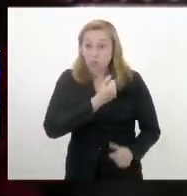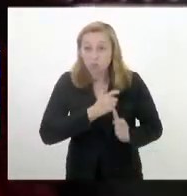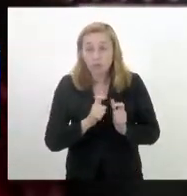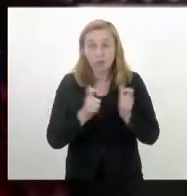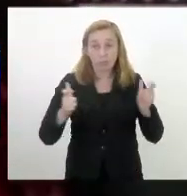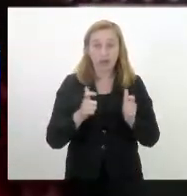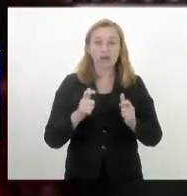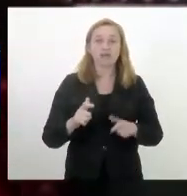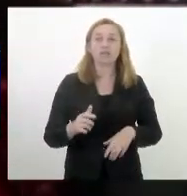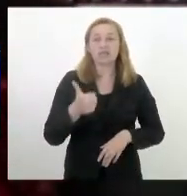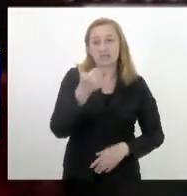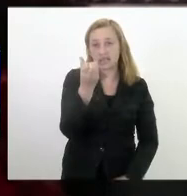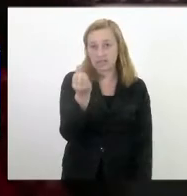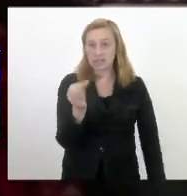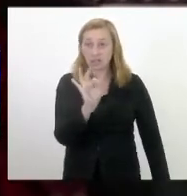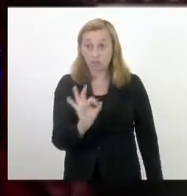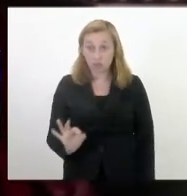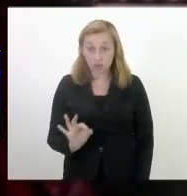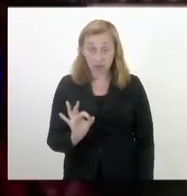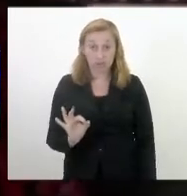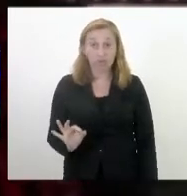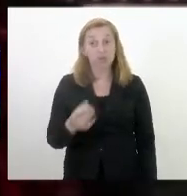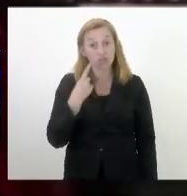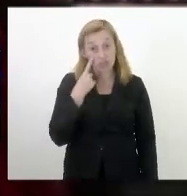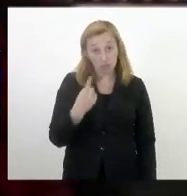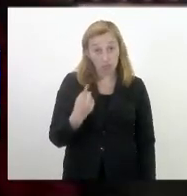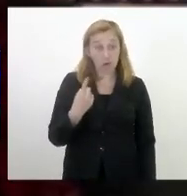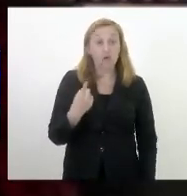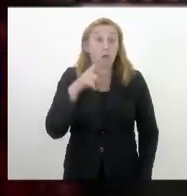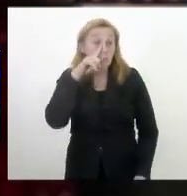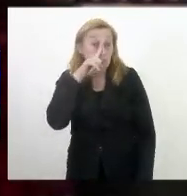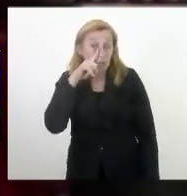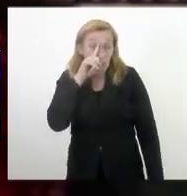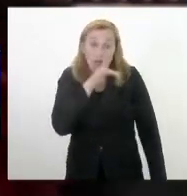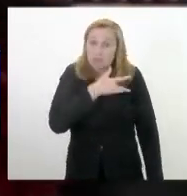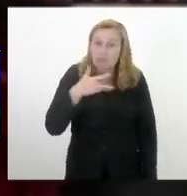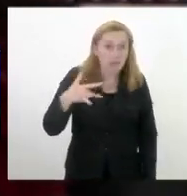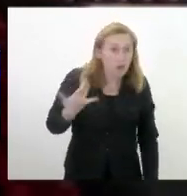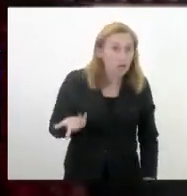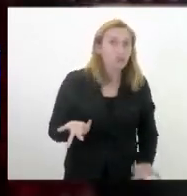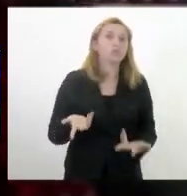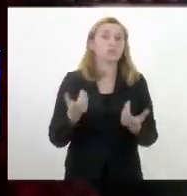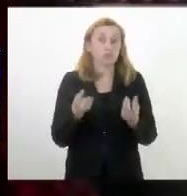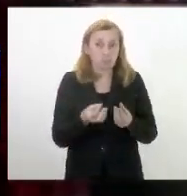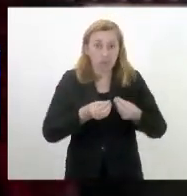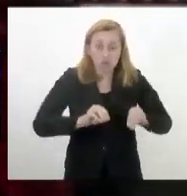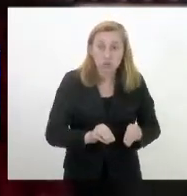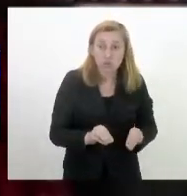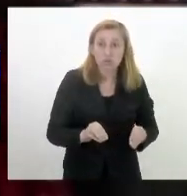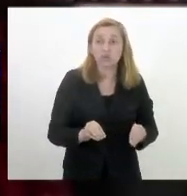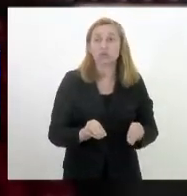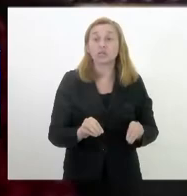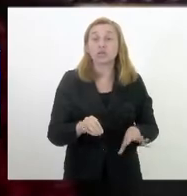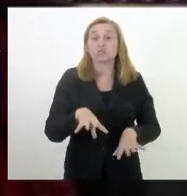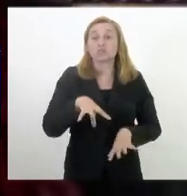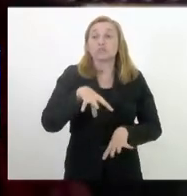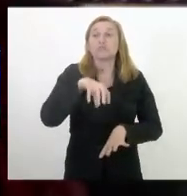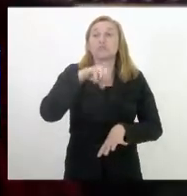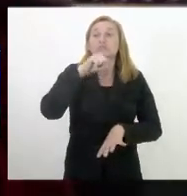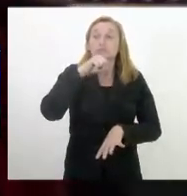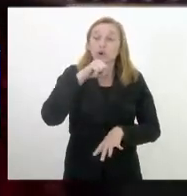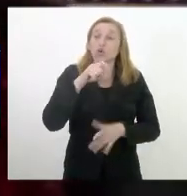de 60%. Isso traz um risco enorme à saúde, podendo causar prejuízo às vias respiratórias,